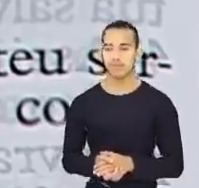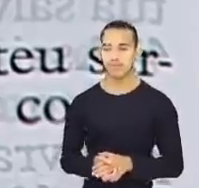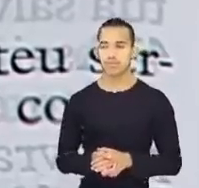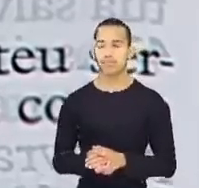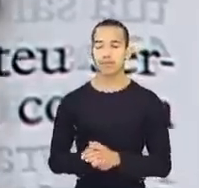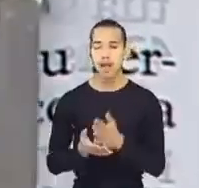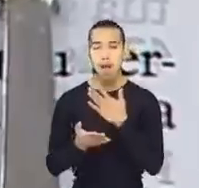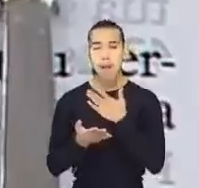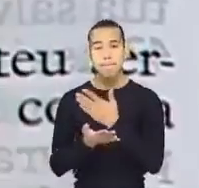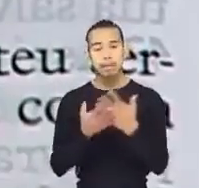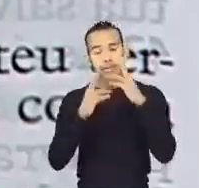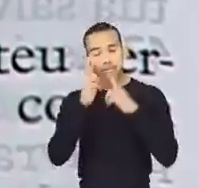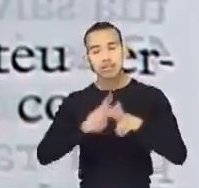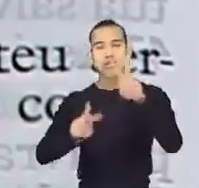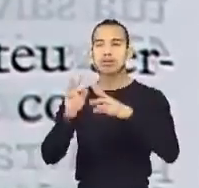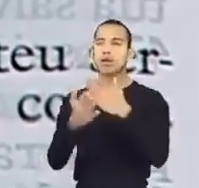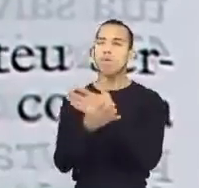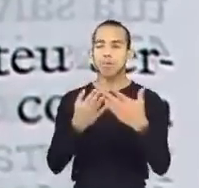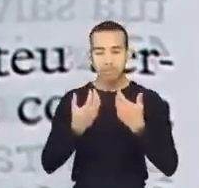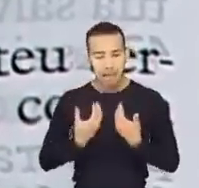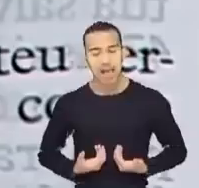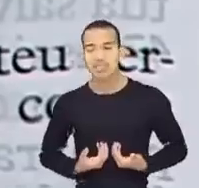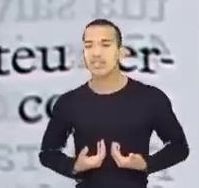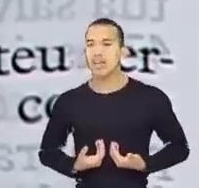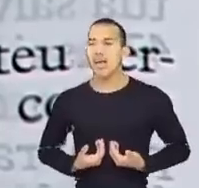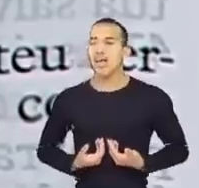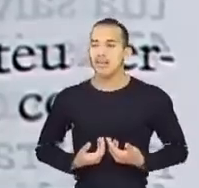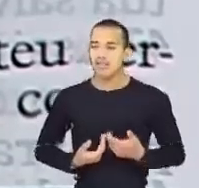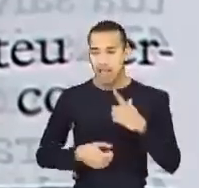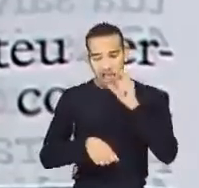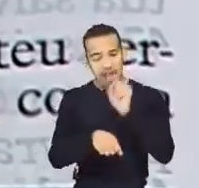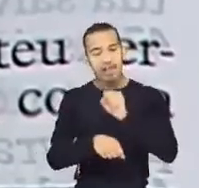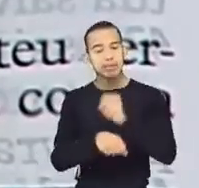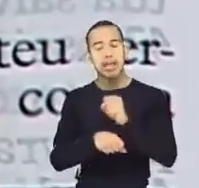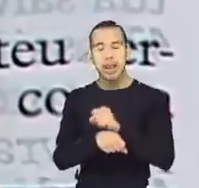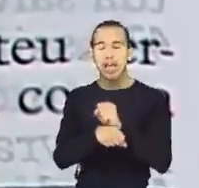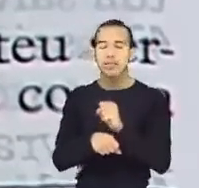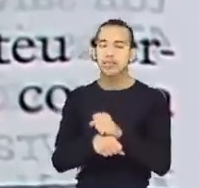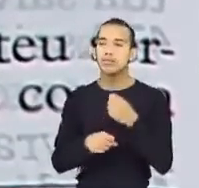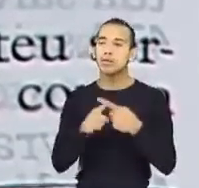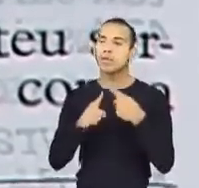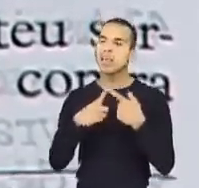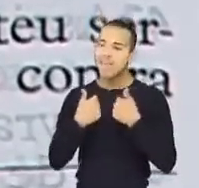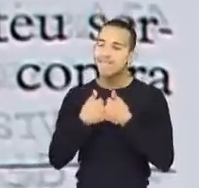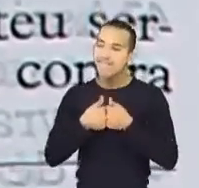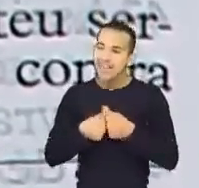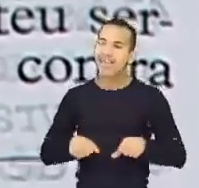Os meus olhos desfaleceram esperando por tua promessa, pois fiquei,